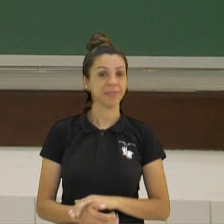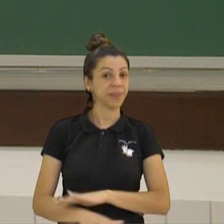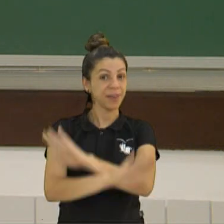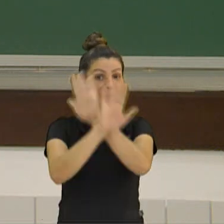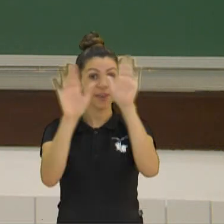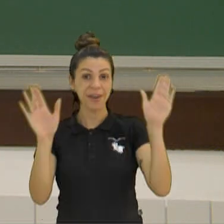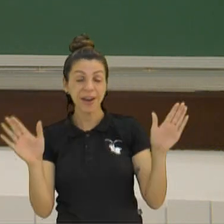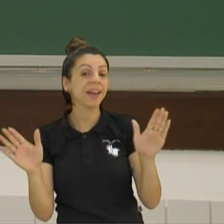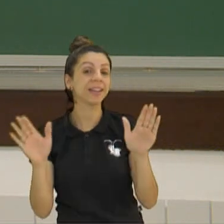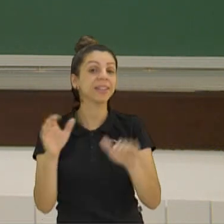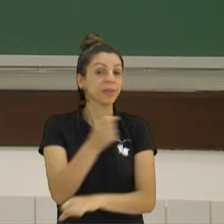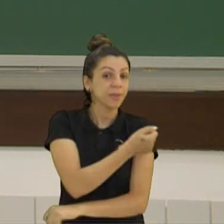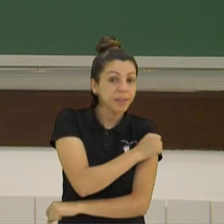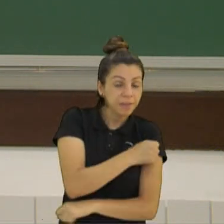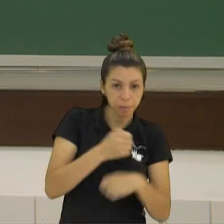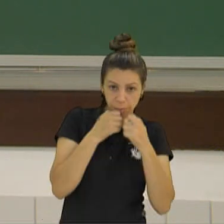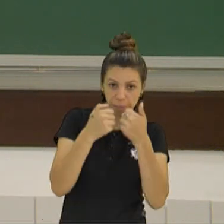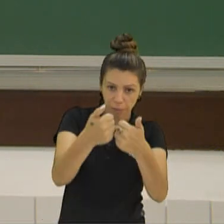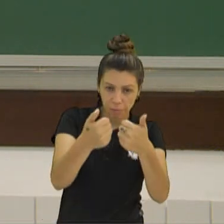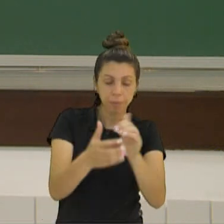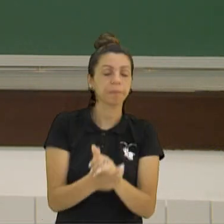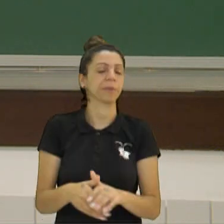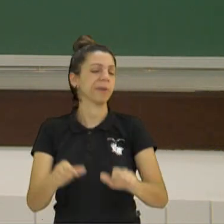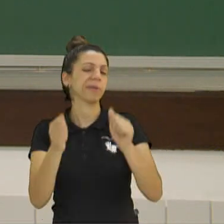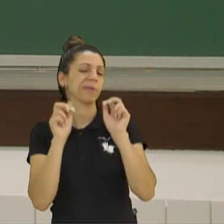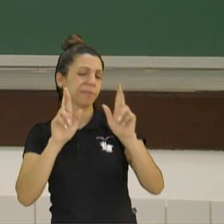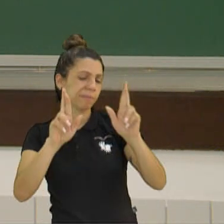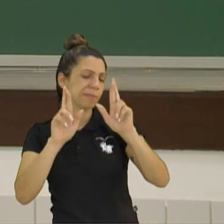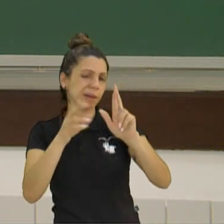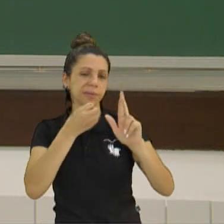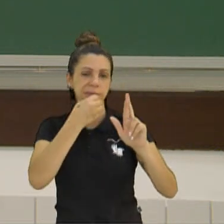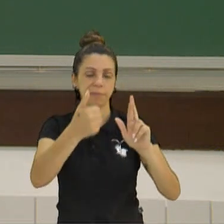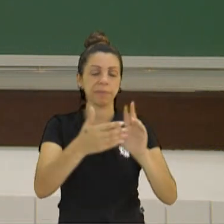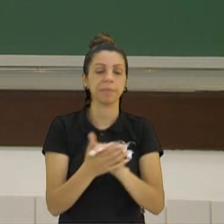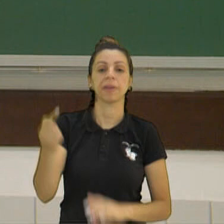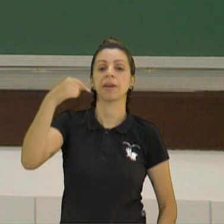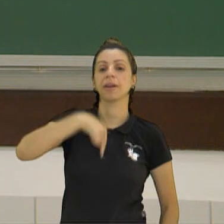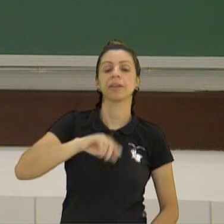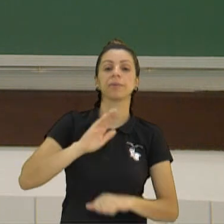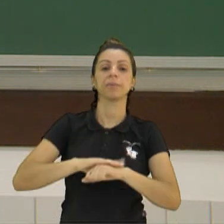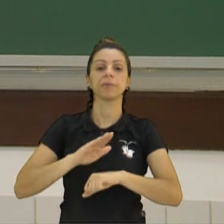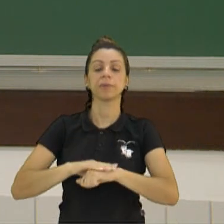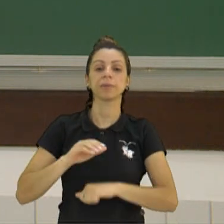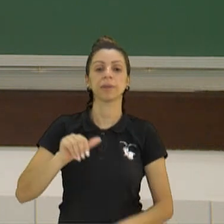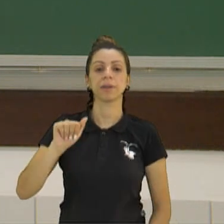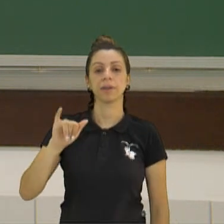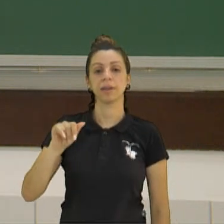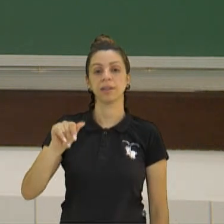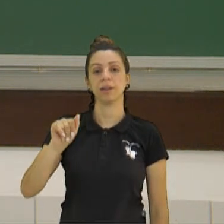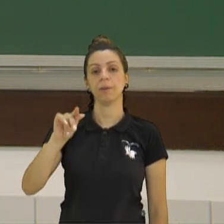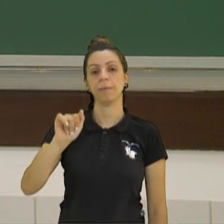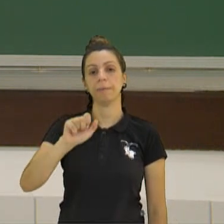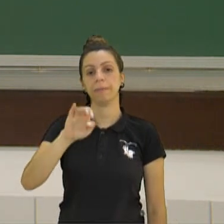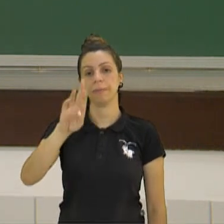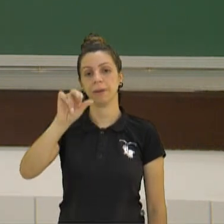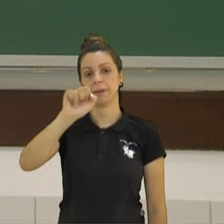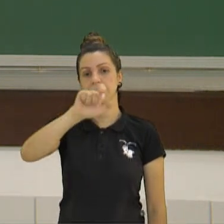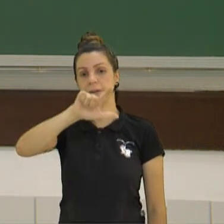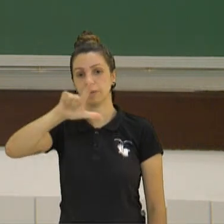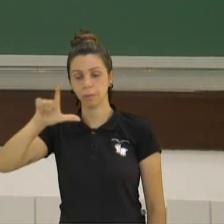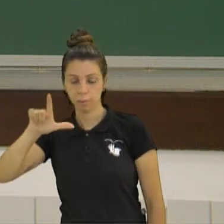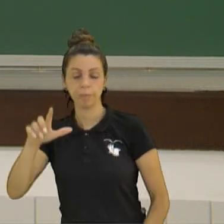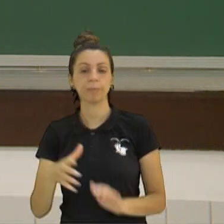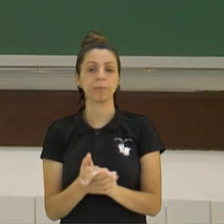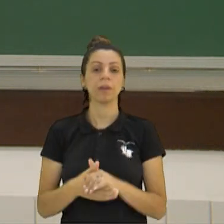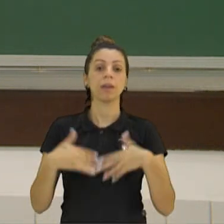E aí, pessoal do 8º ano, tudo bem com vocês? Espero que estejam todos bem. Aqui é o professor Hidalberto. Essa é a nossa aula 151 de